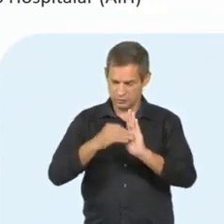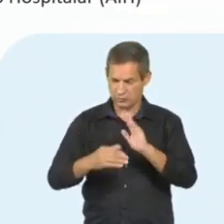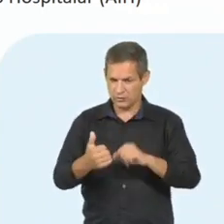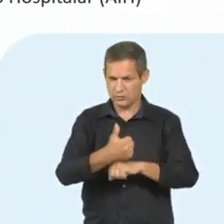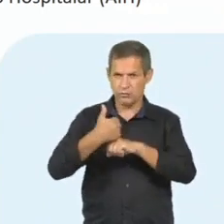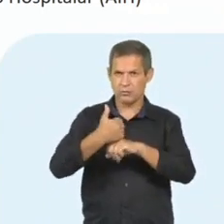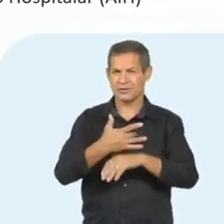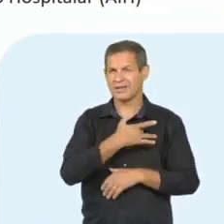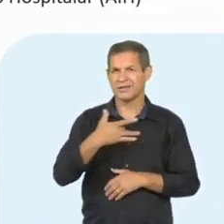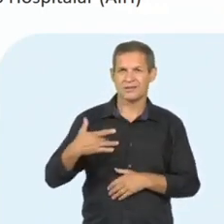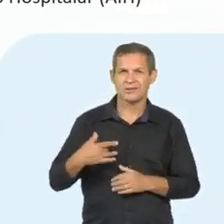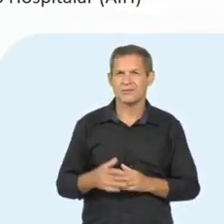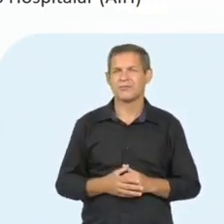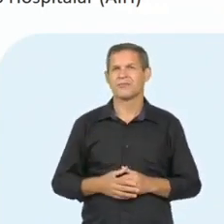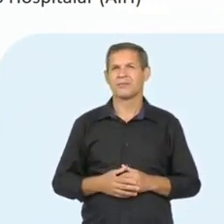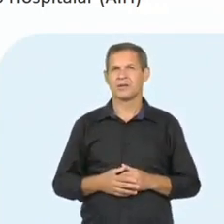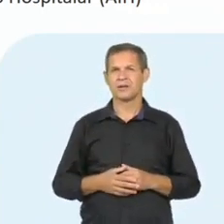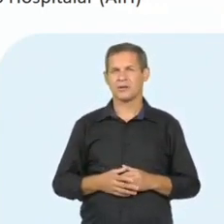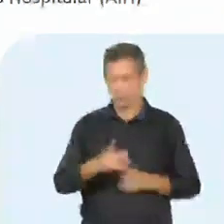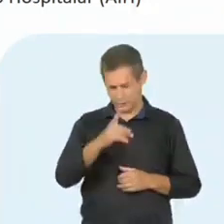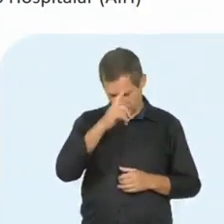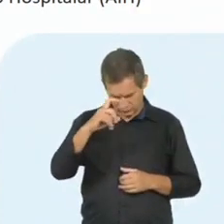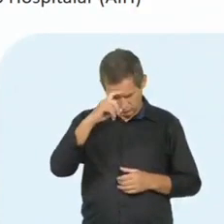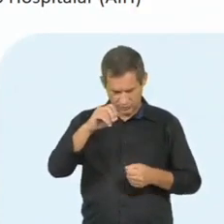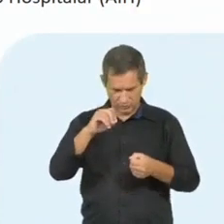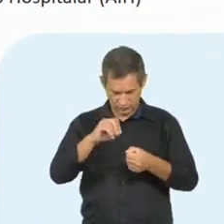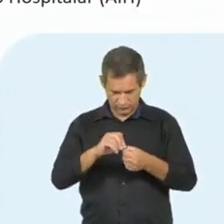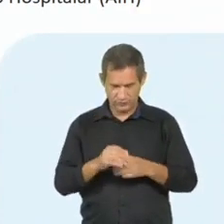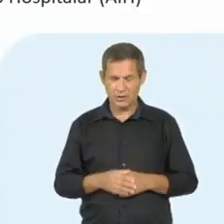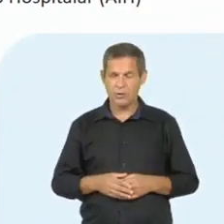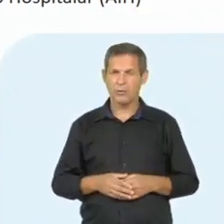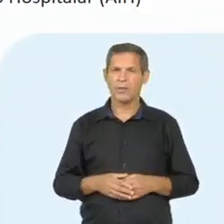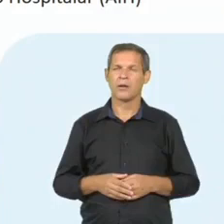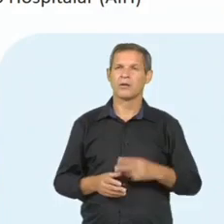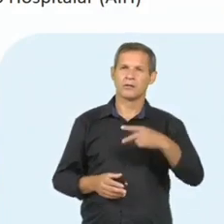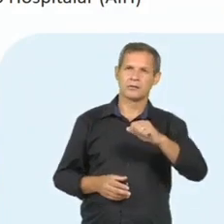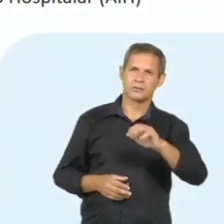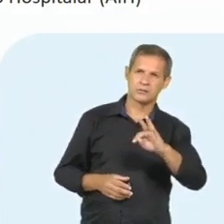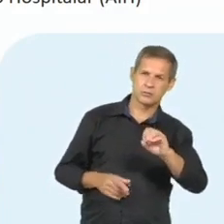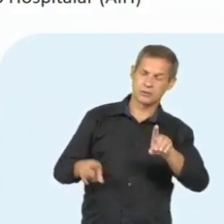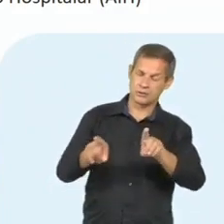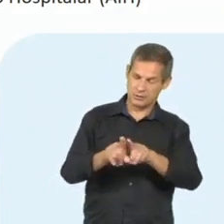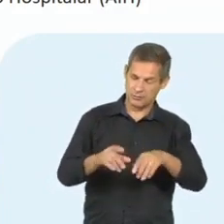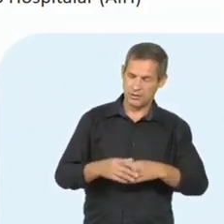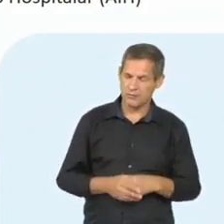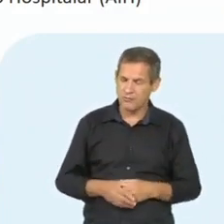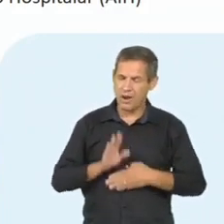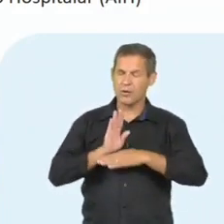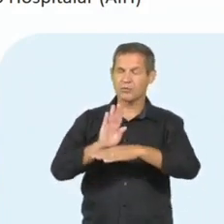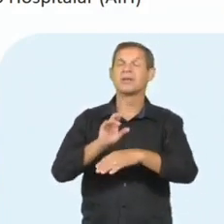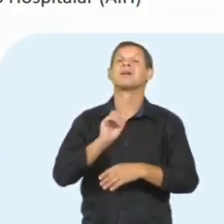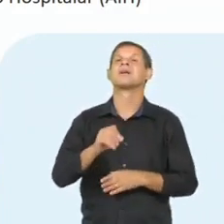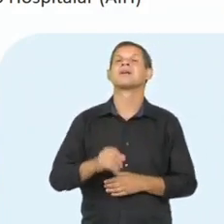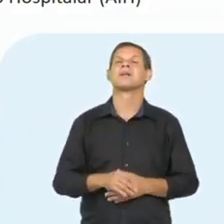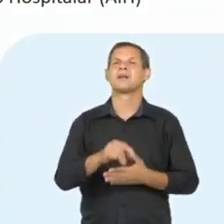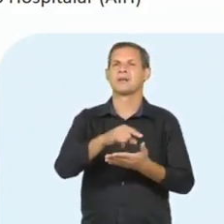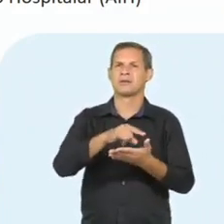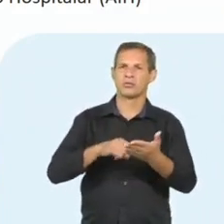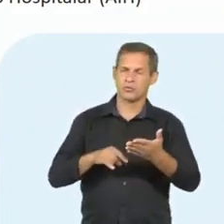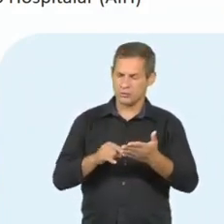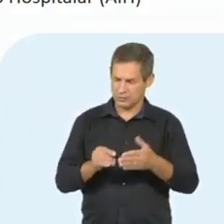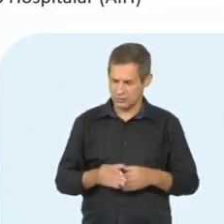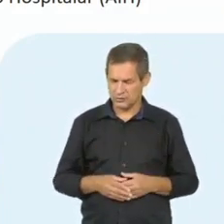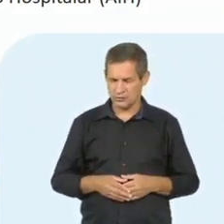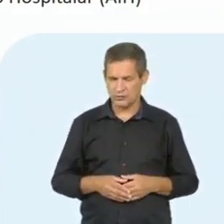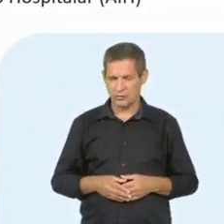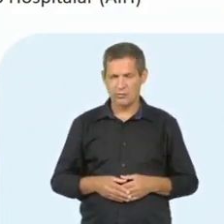da saúde lá do local em que fizeram atendimento ou que estiveram envolvidos no parto, e vai permitir o que? O registro da criança no